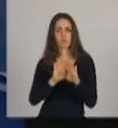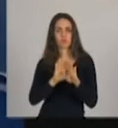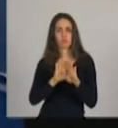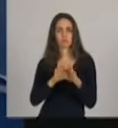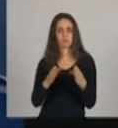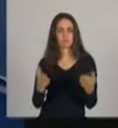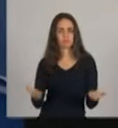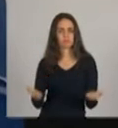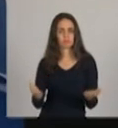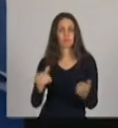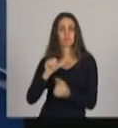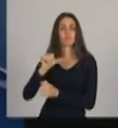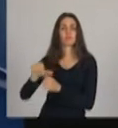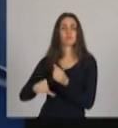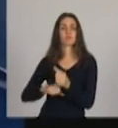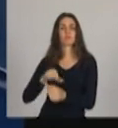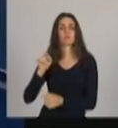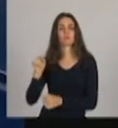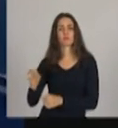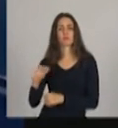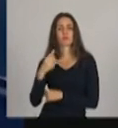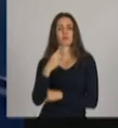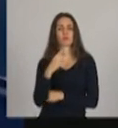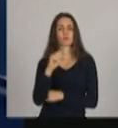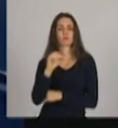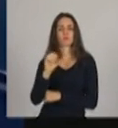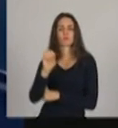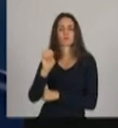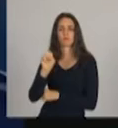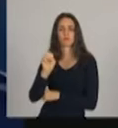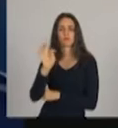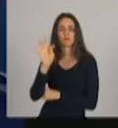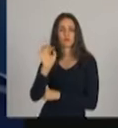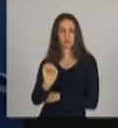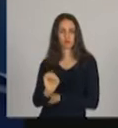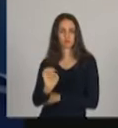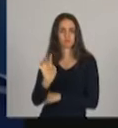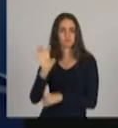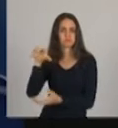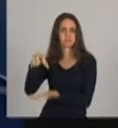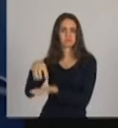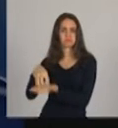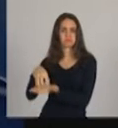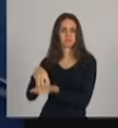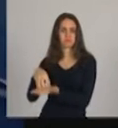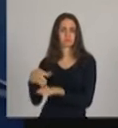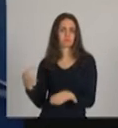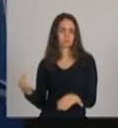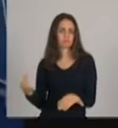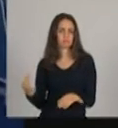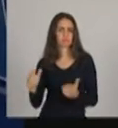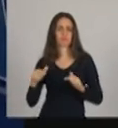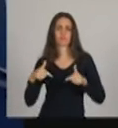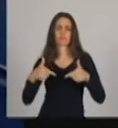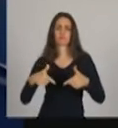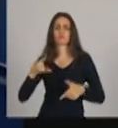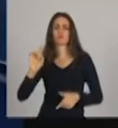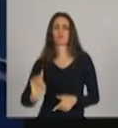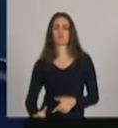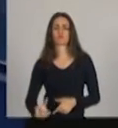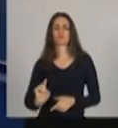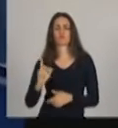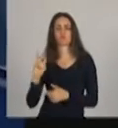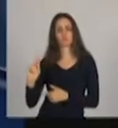deixando de ser agência para ser posto numa atitude da diretoria do Banco do Brasil.